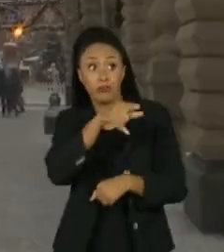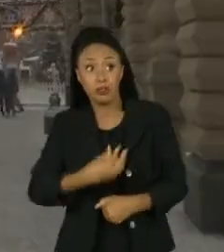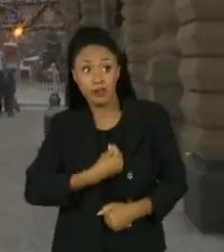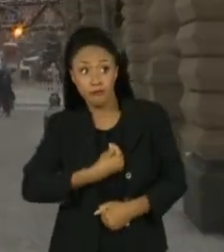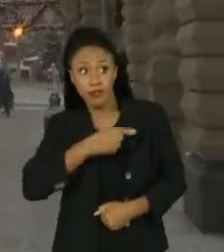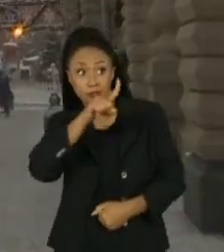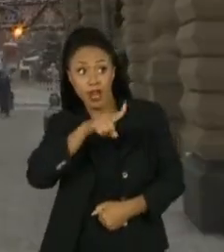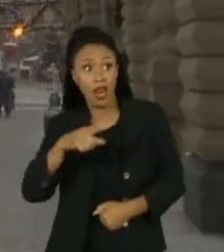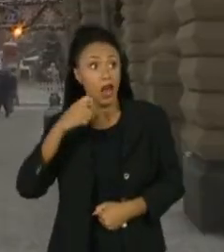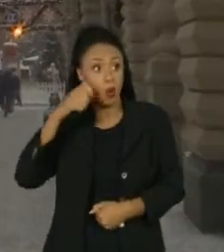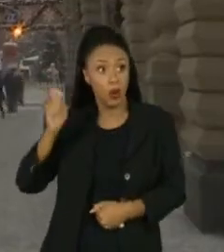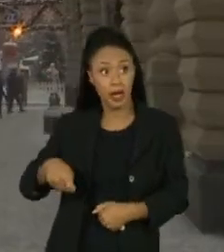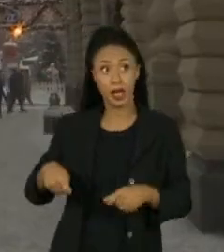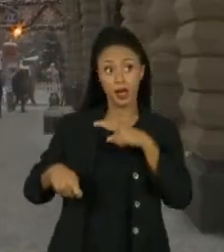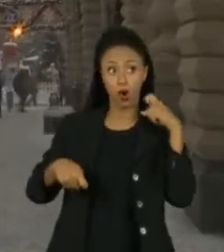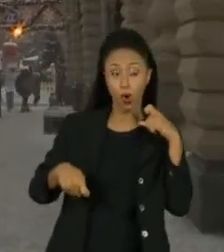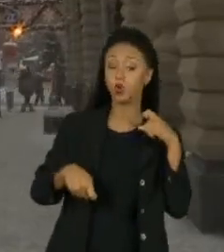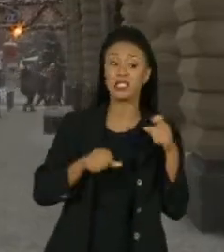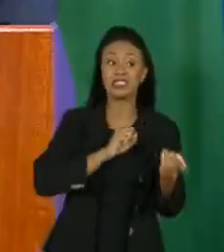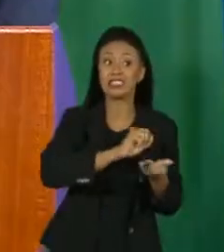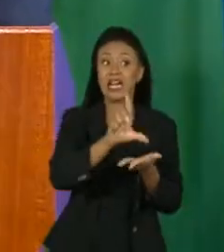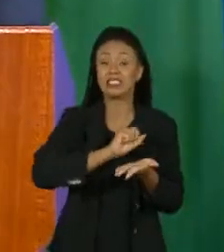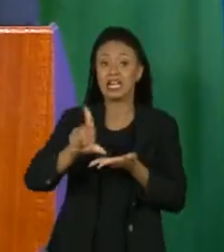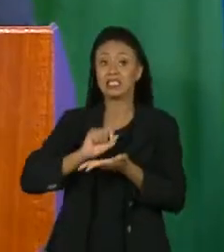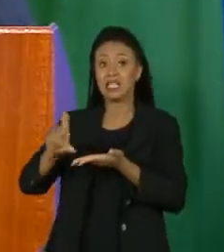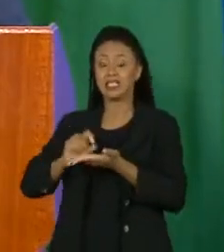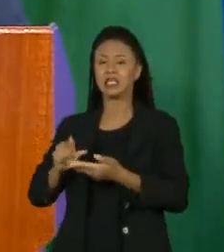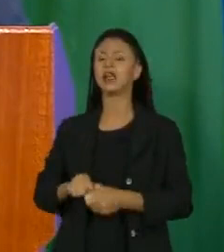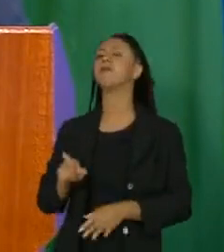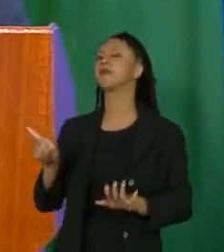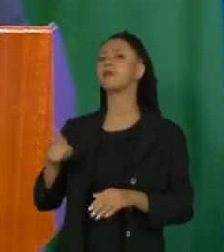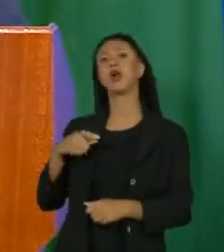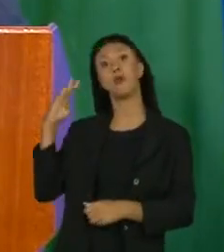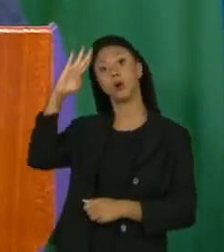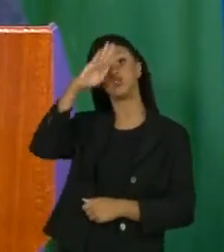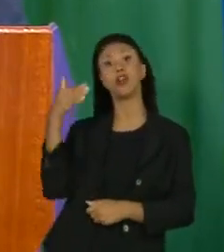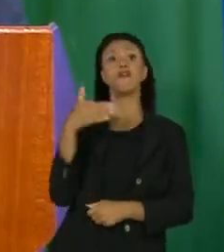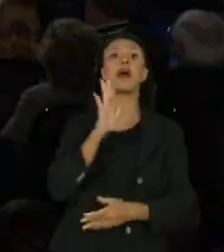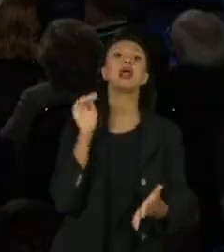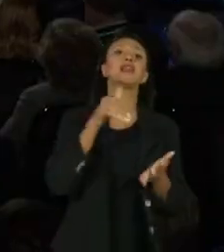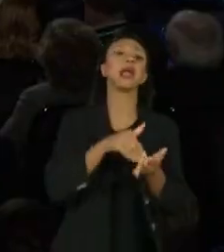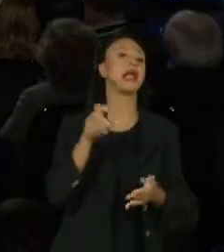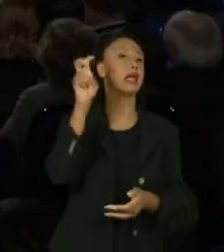possível. Bolsonaro fica só 2 dias em Moscou. Na quinta-feira de manhã, vai para